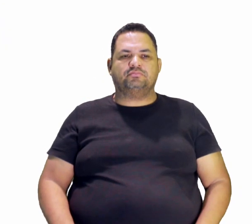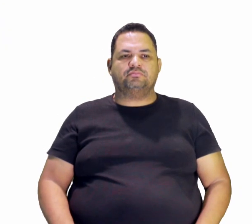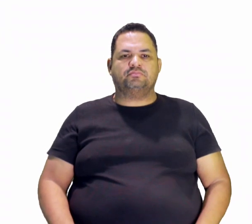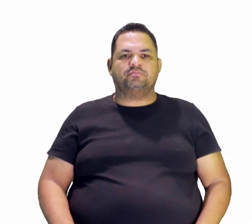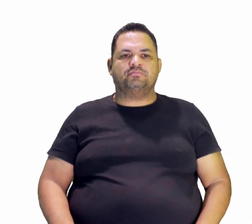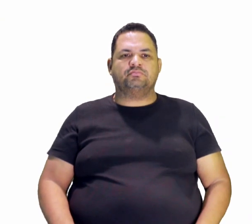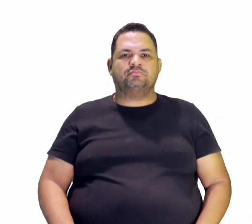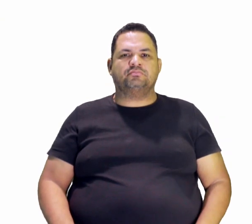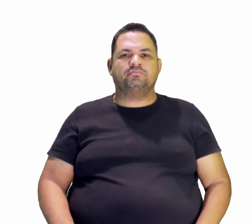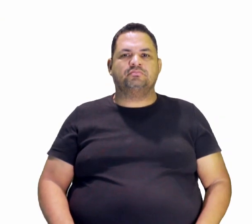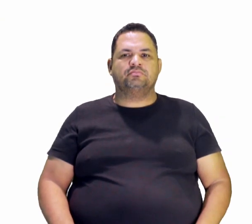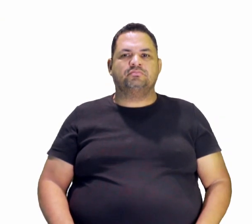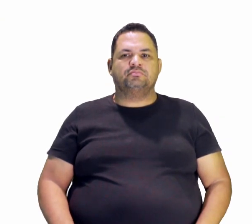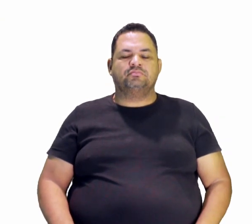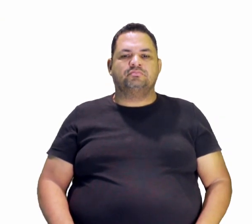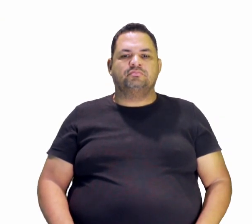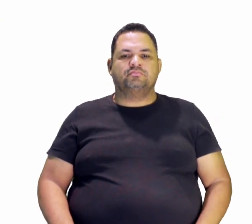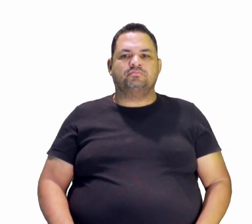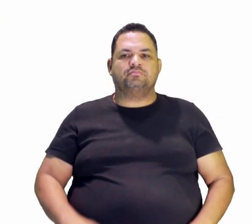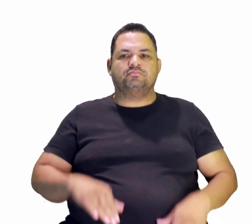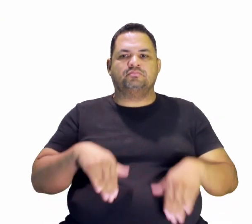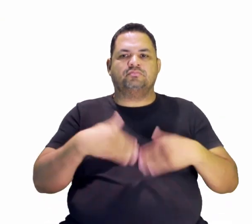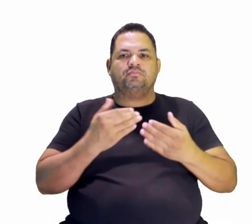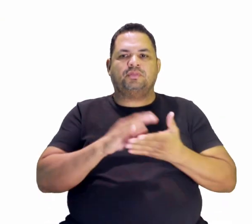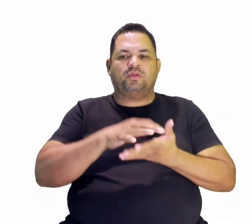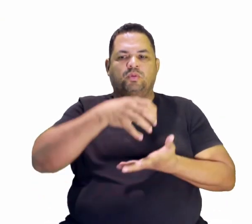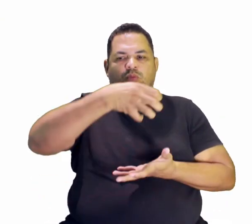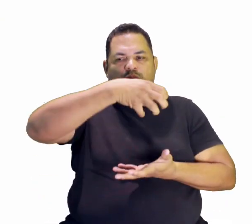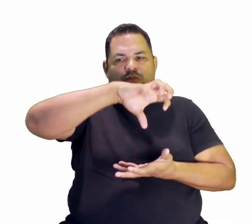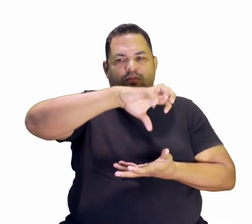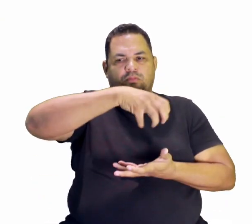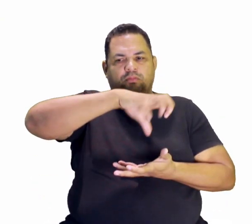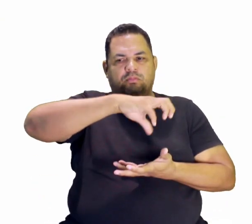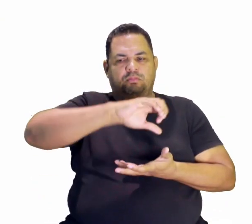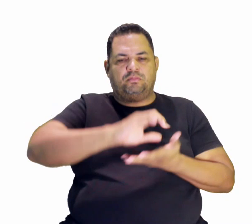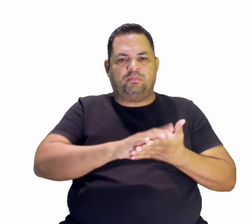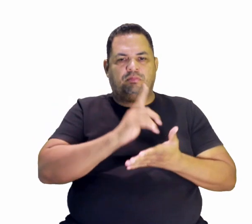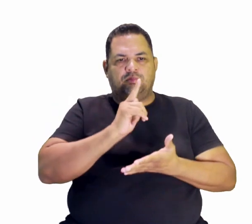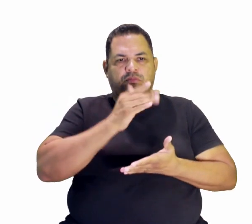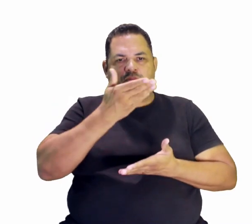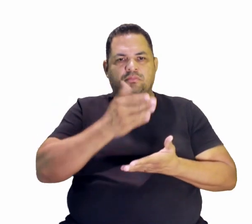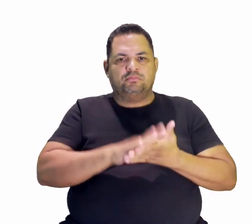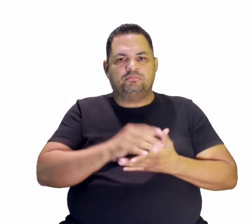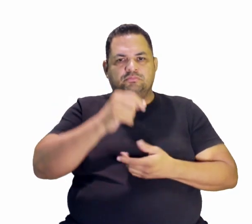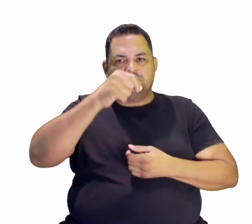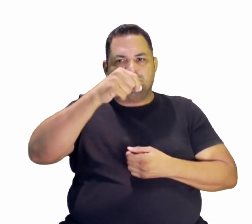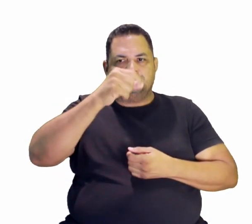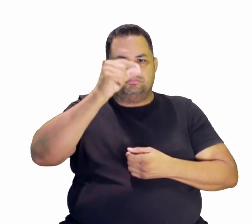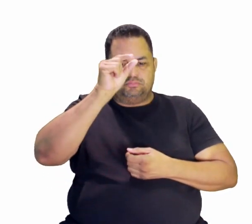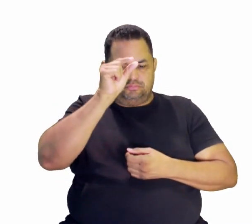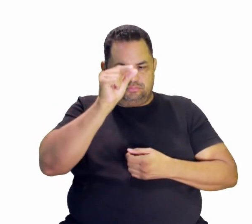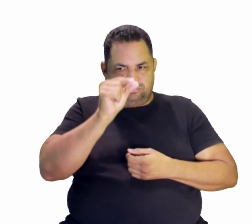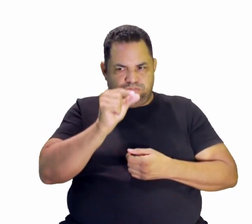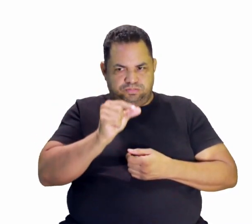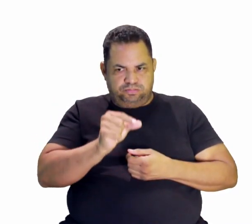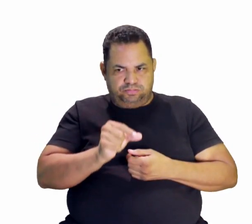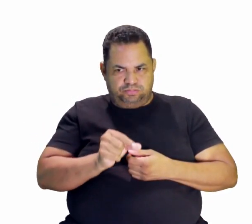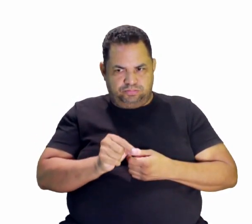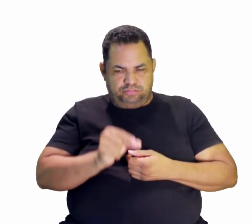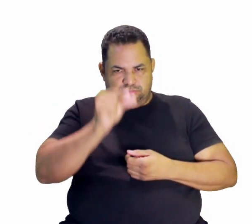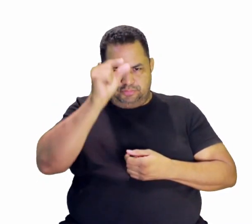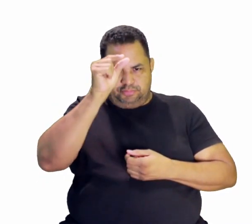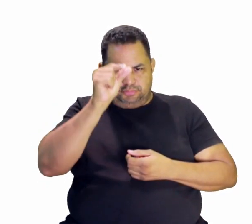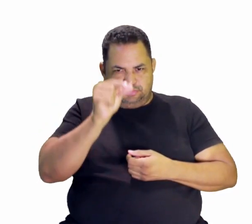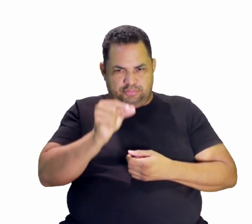né? Ó, quando se abre uma torneira, de forma que sai apenas um filete é